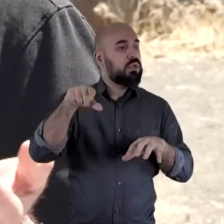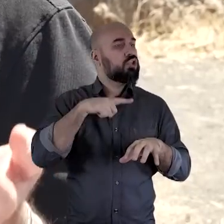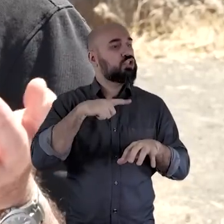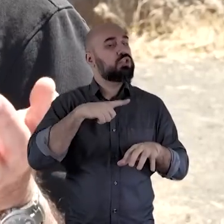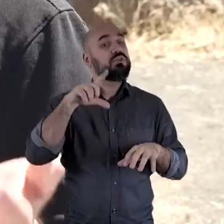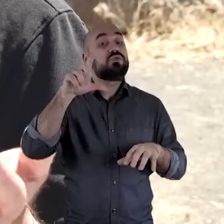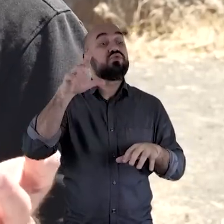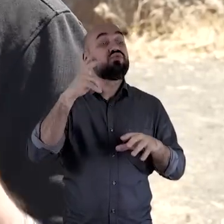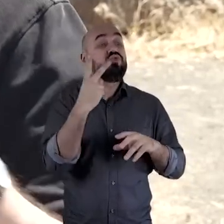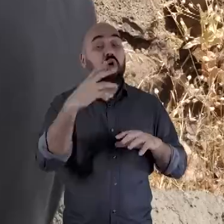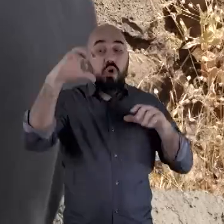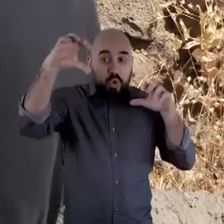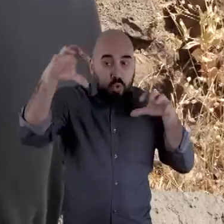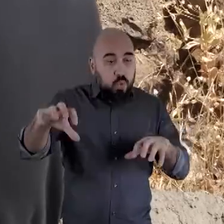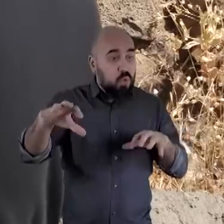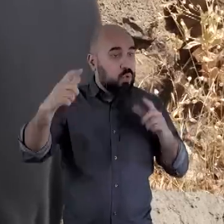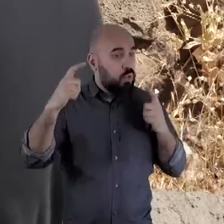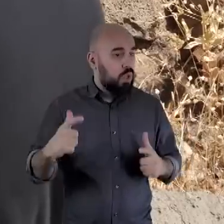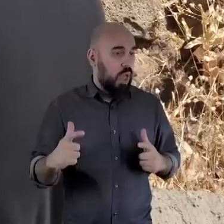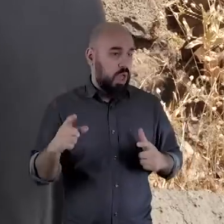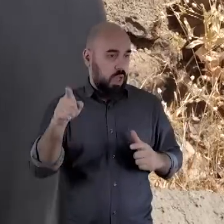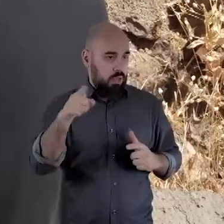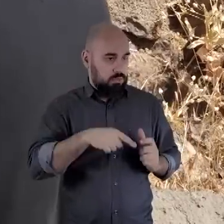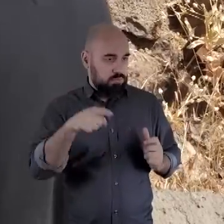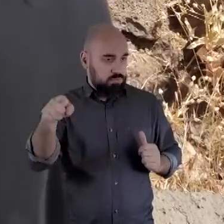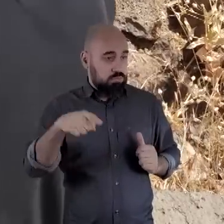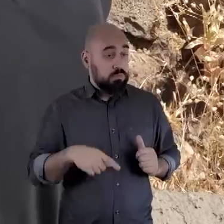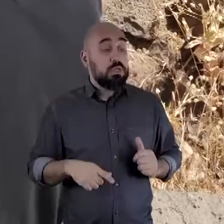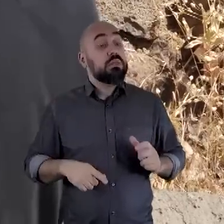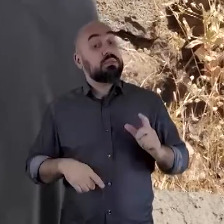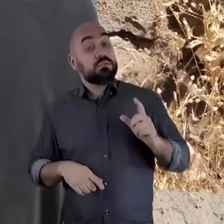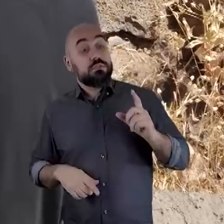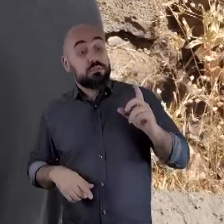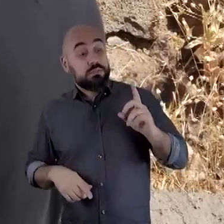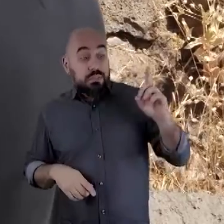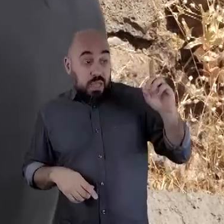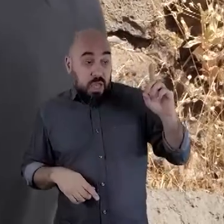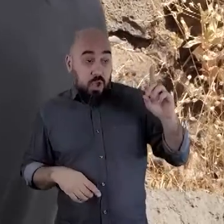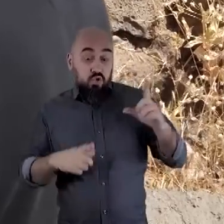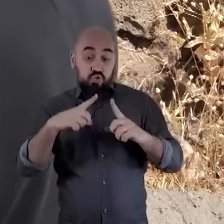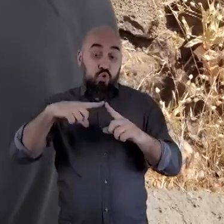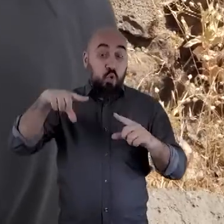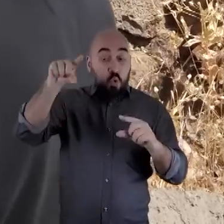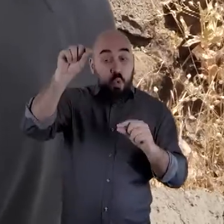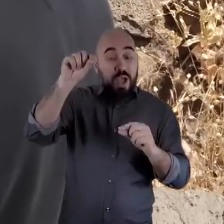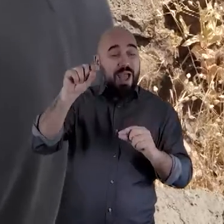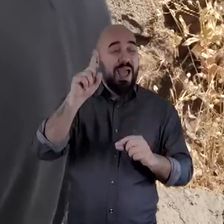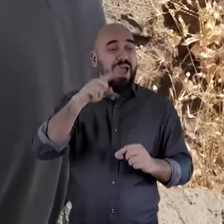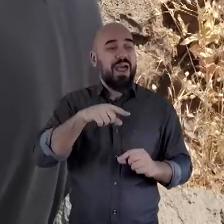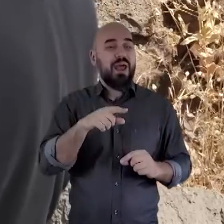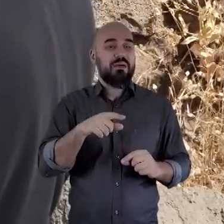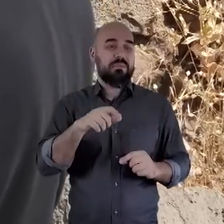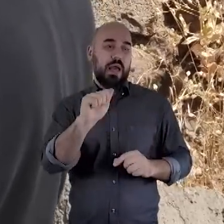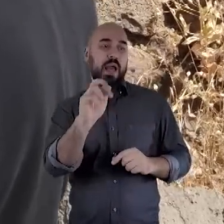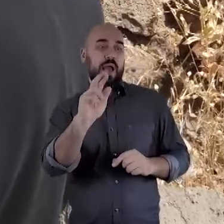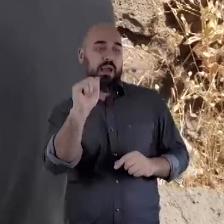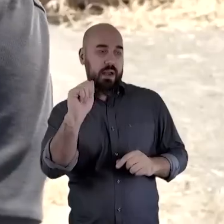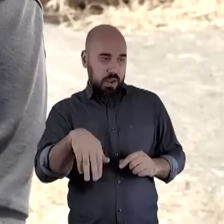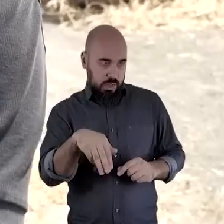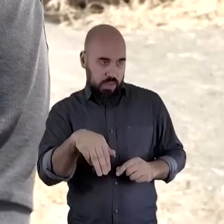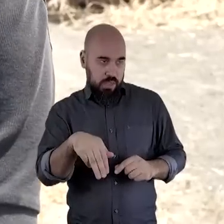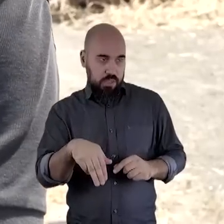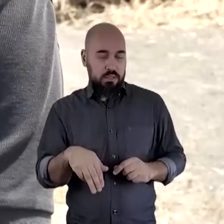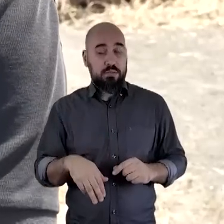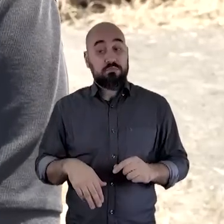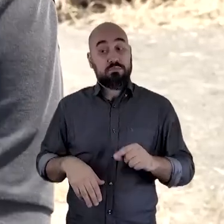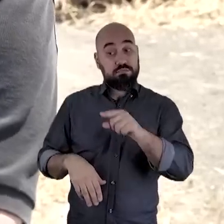lua. Esse deus da lua é associado com Harã, não tanto com Ur, por conta da